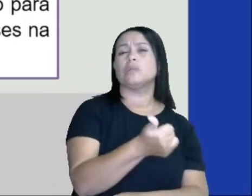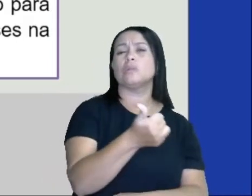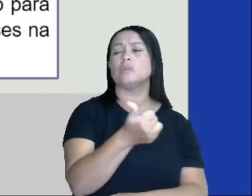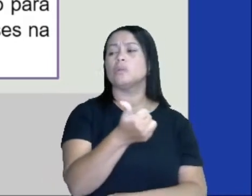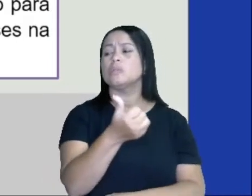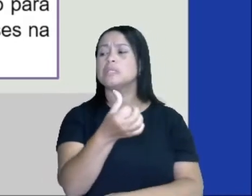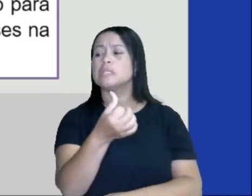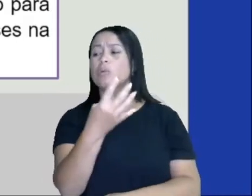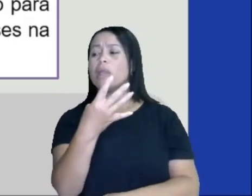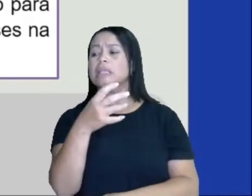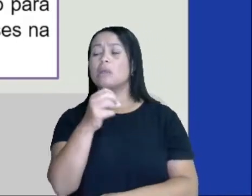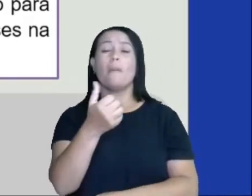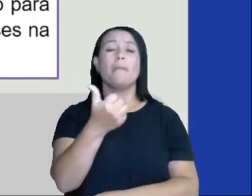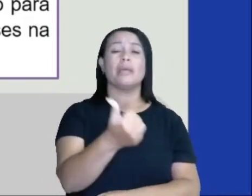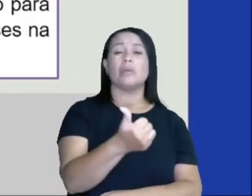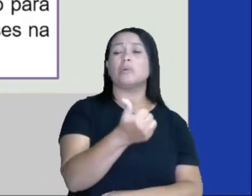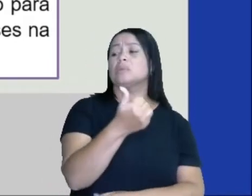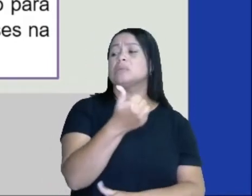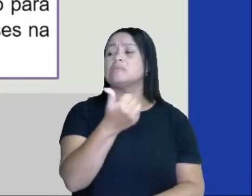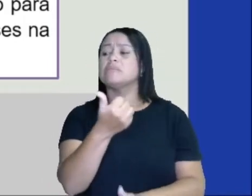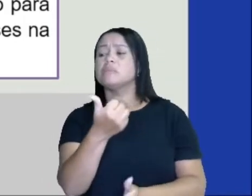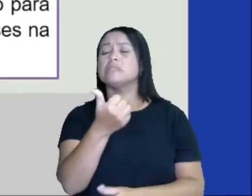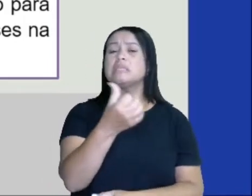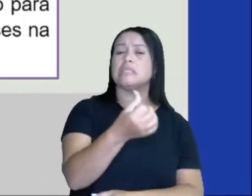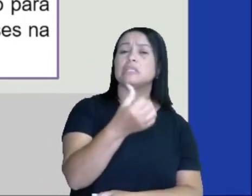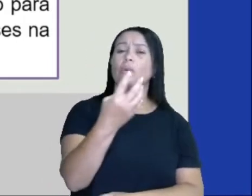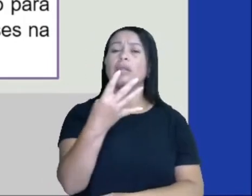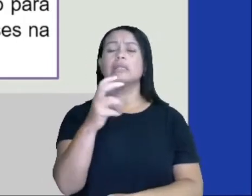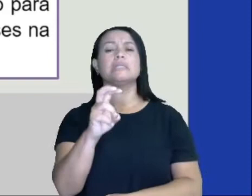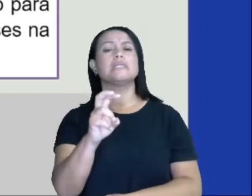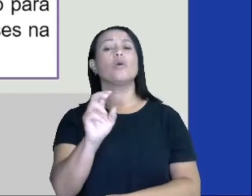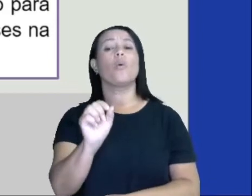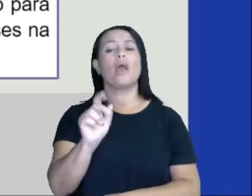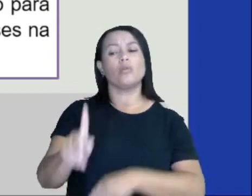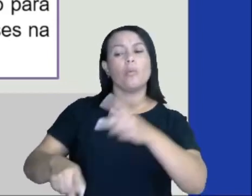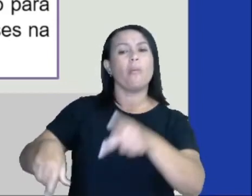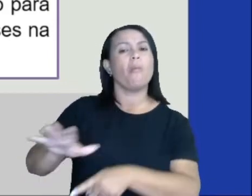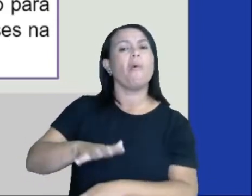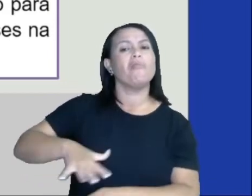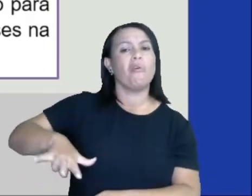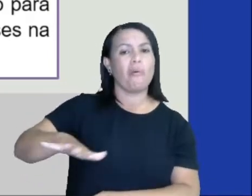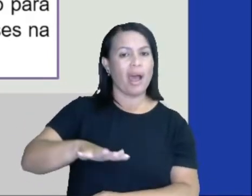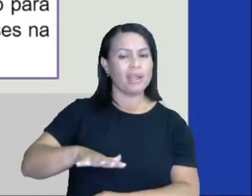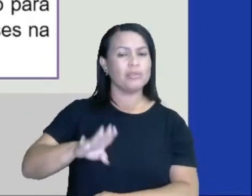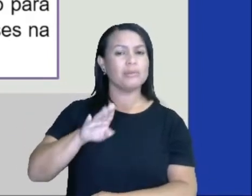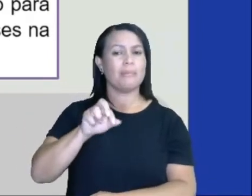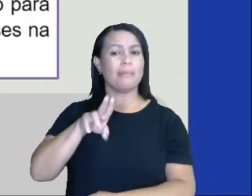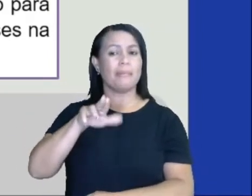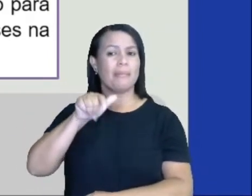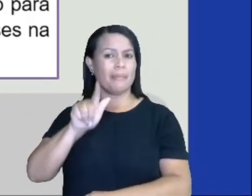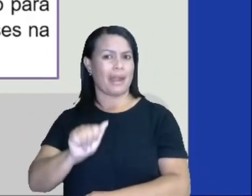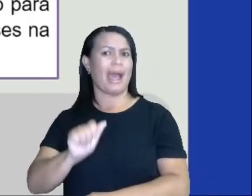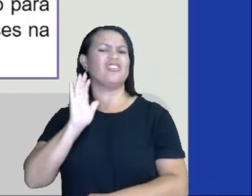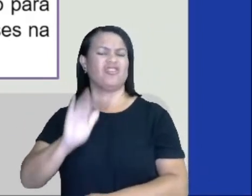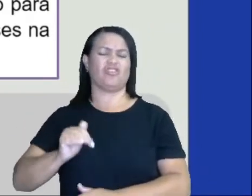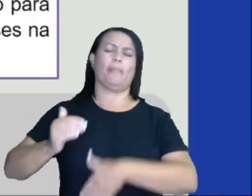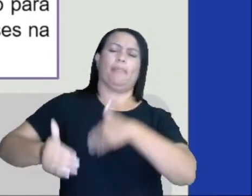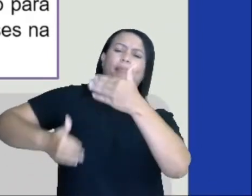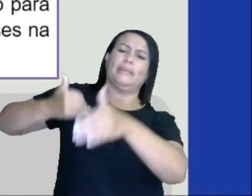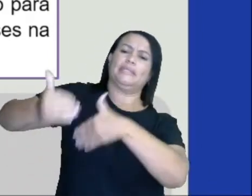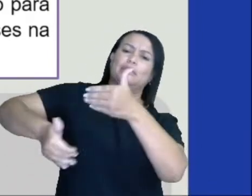das Tabocas, o núcleo populacional do até então povoado de Braga já era bem